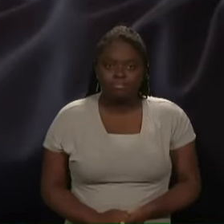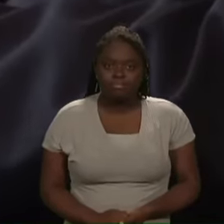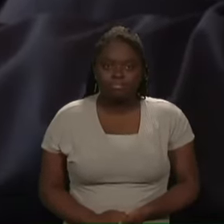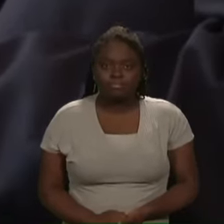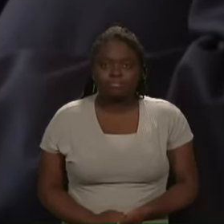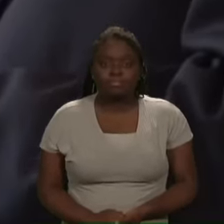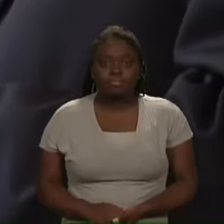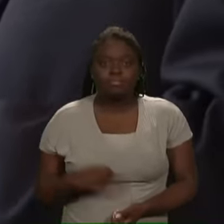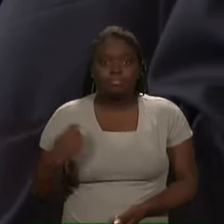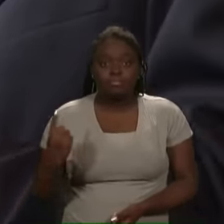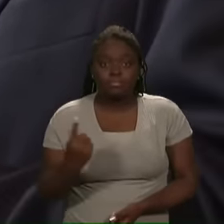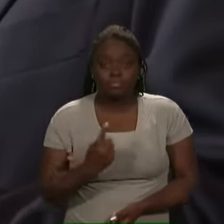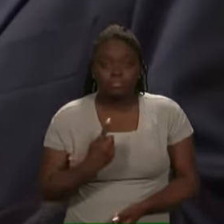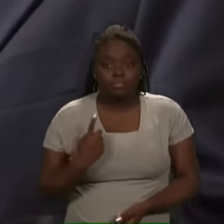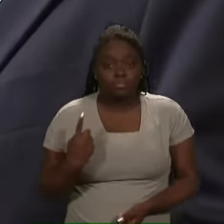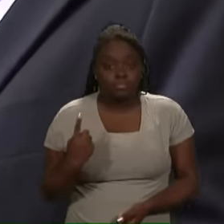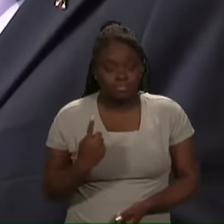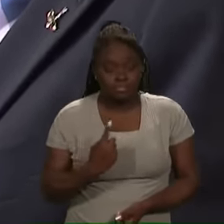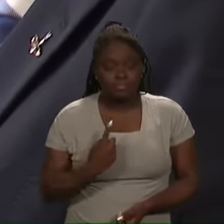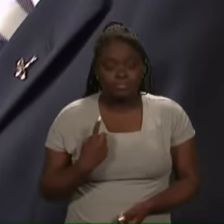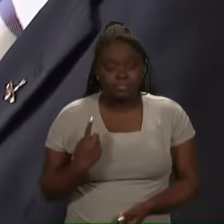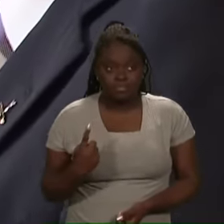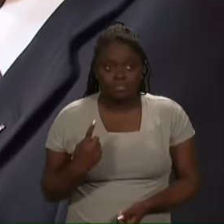Nós somos ovelhas.